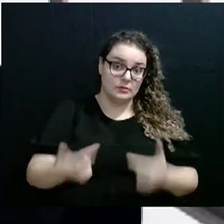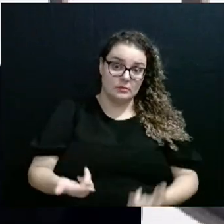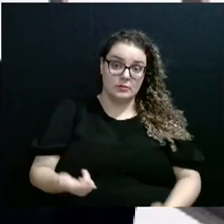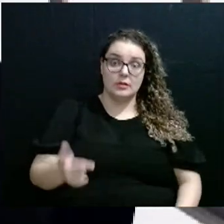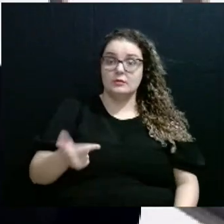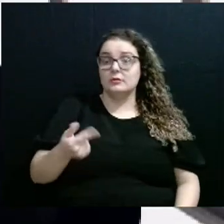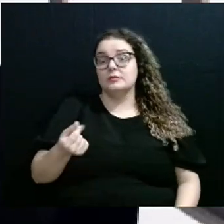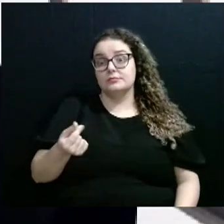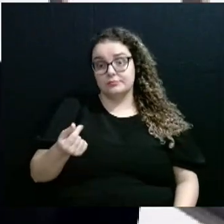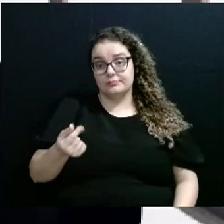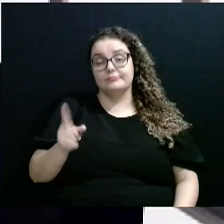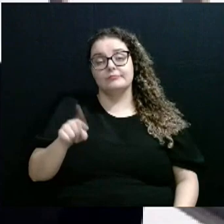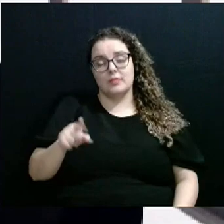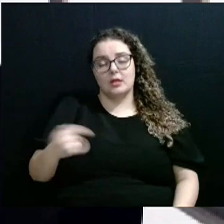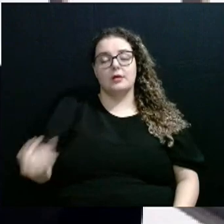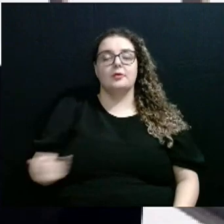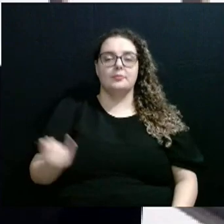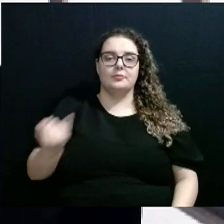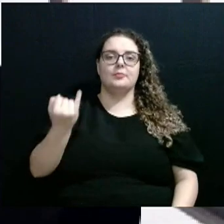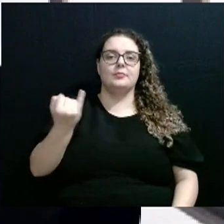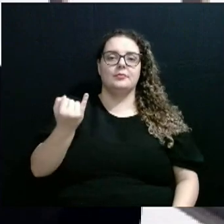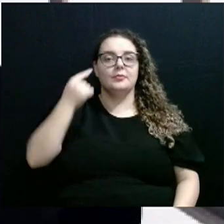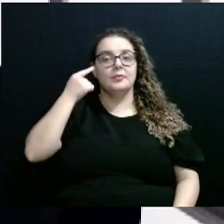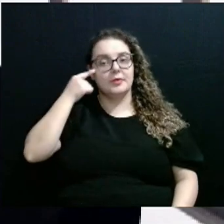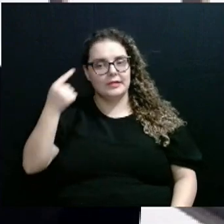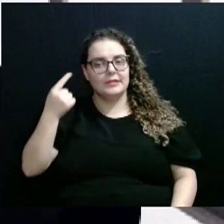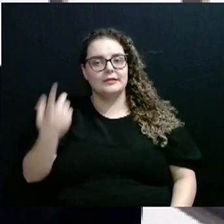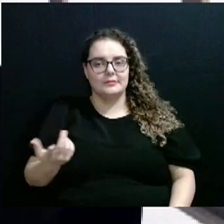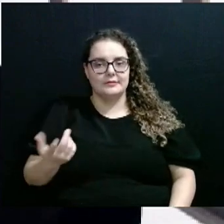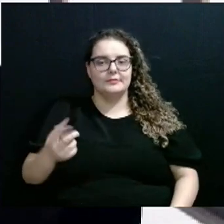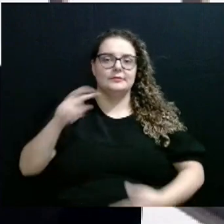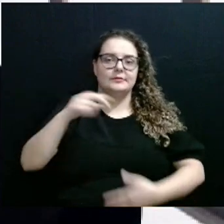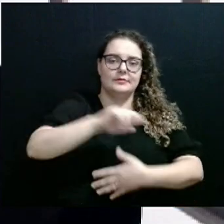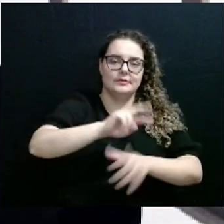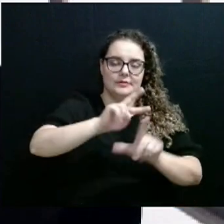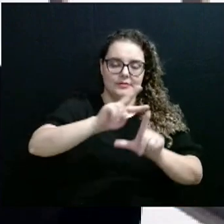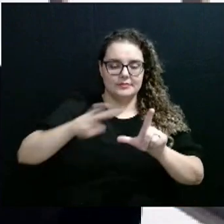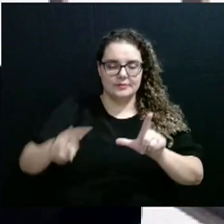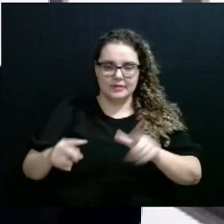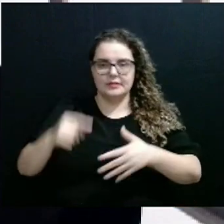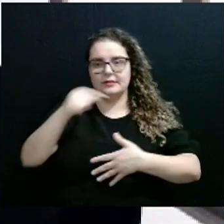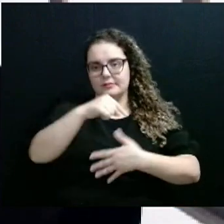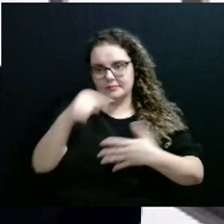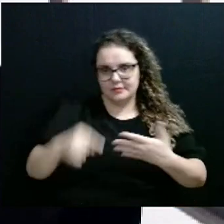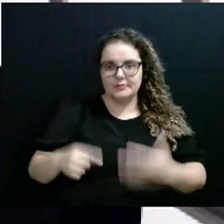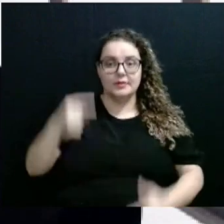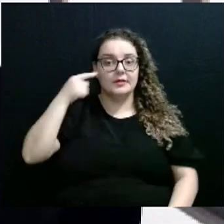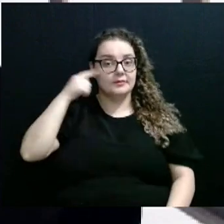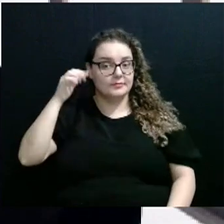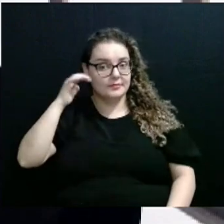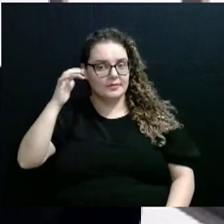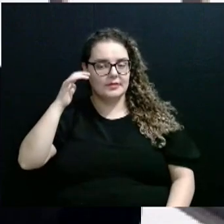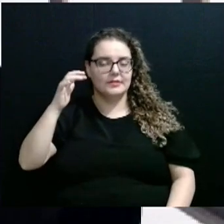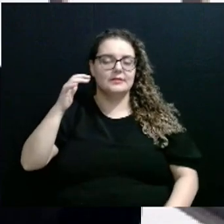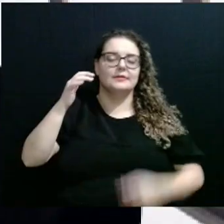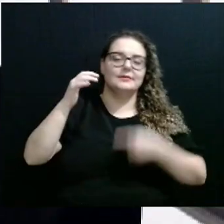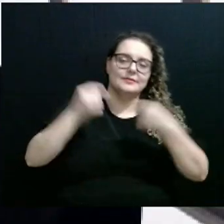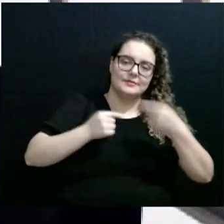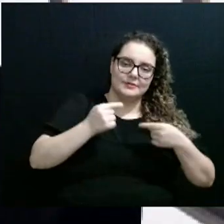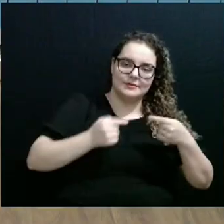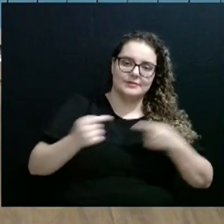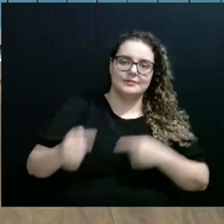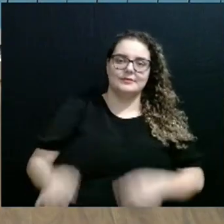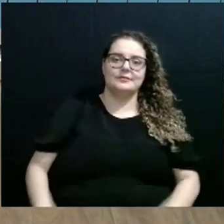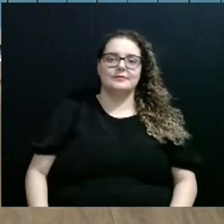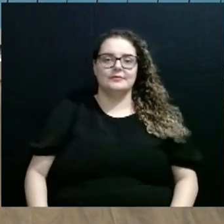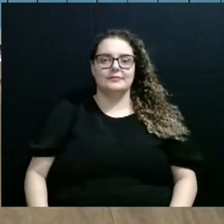ter esses parâmetros para poder pensar e discutir essa questão. É isso, uma análise